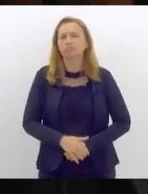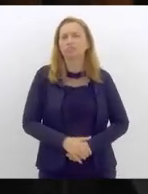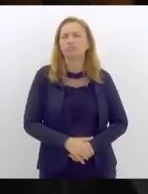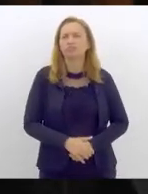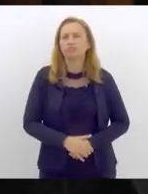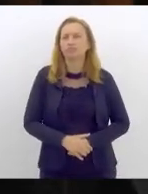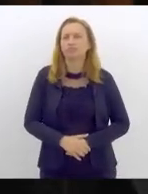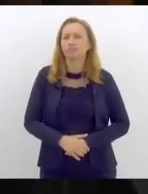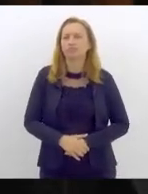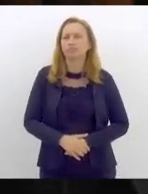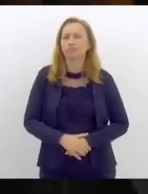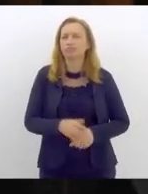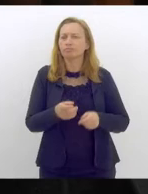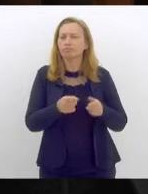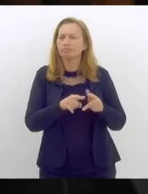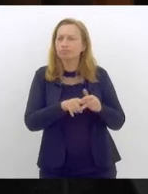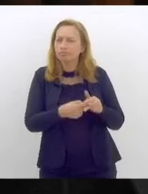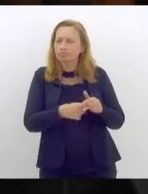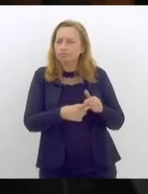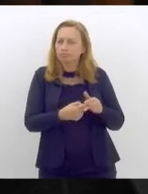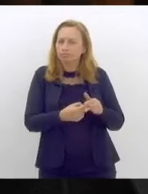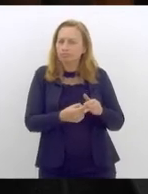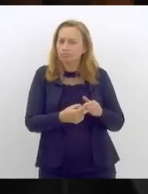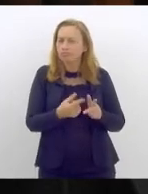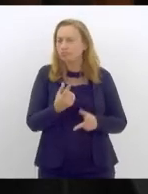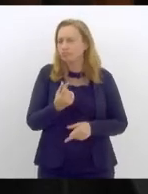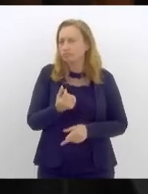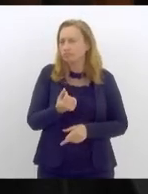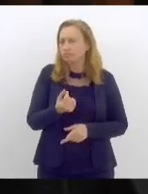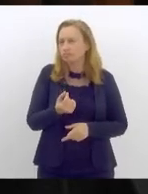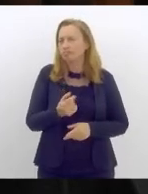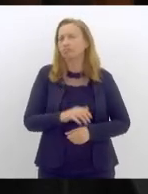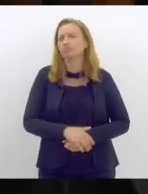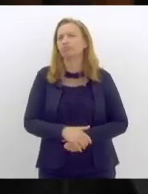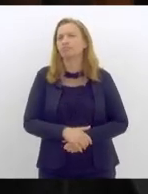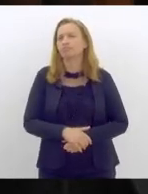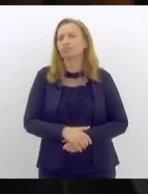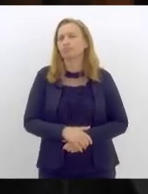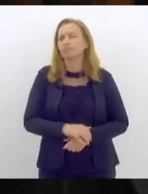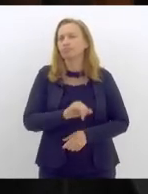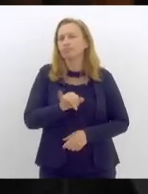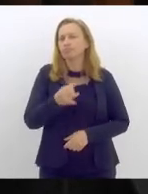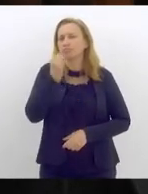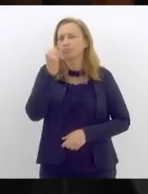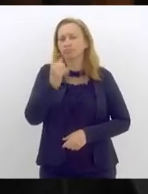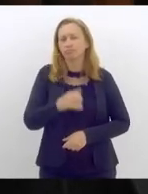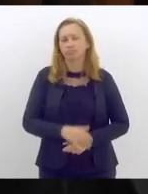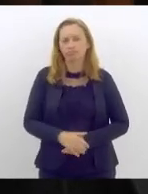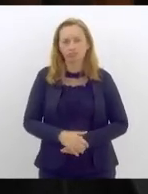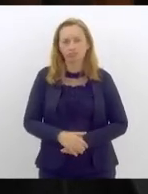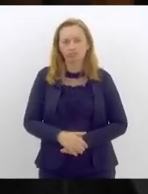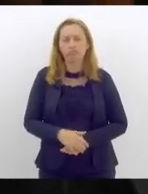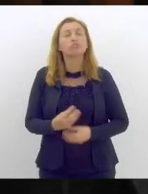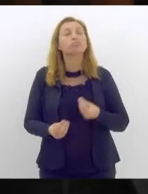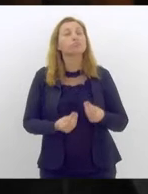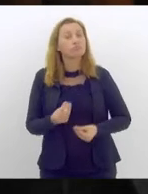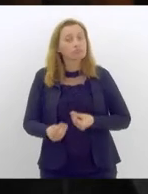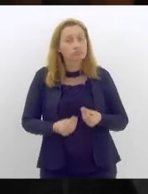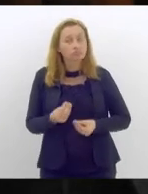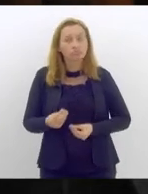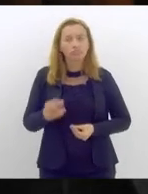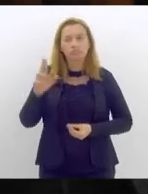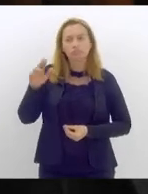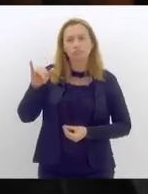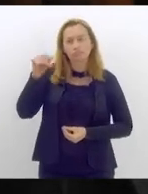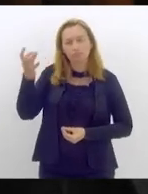correções de monetárias acrescidas de juros como a